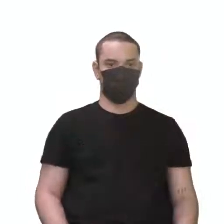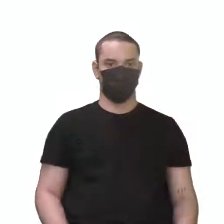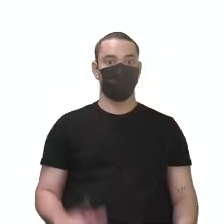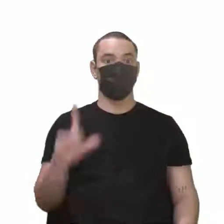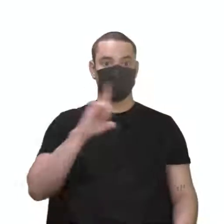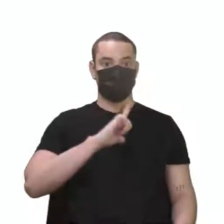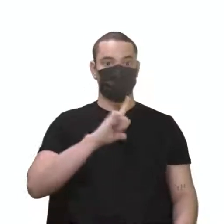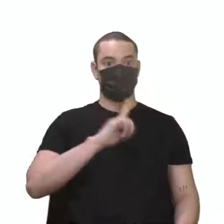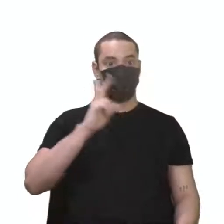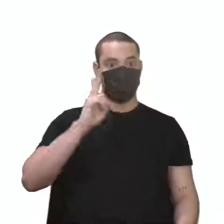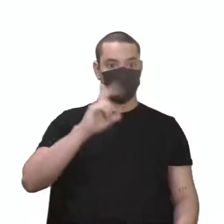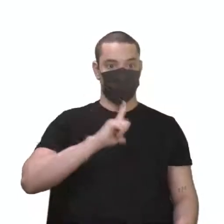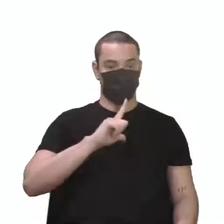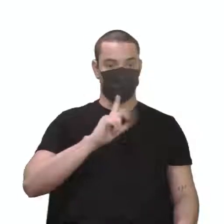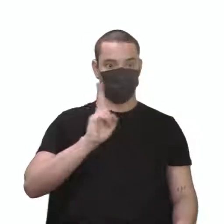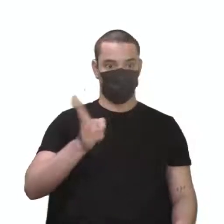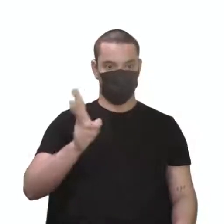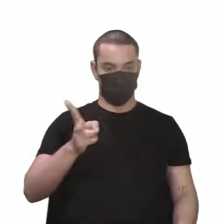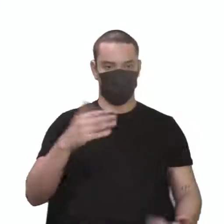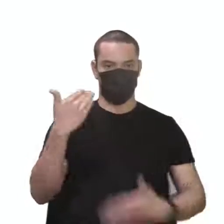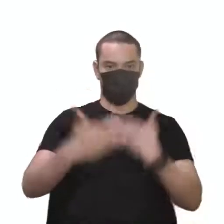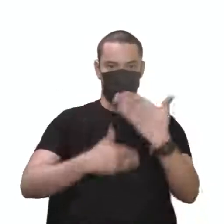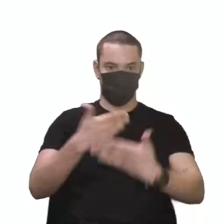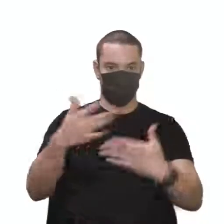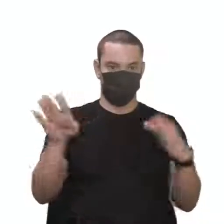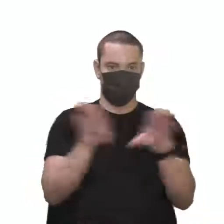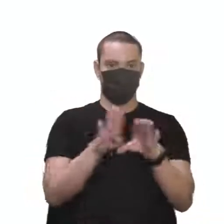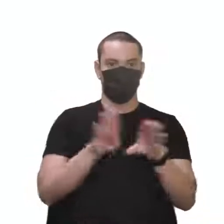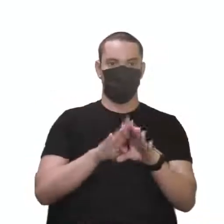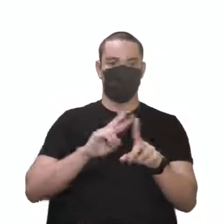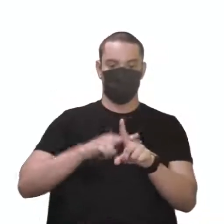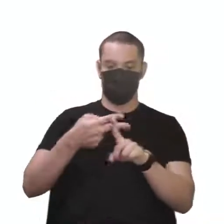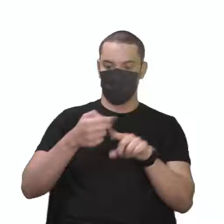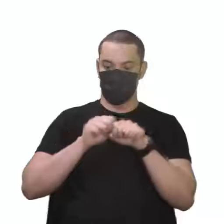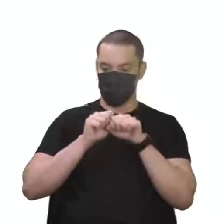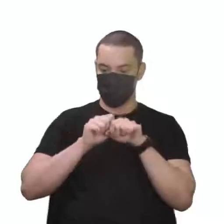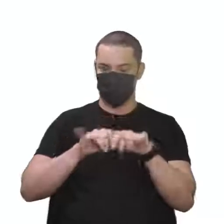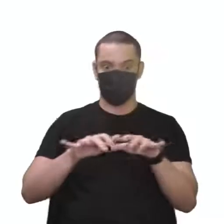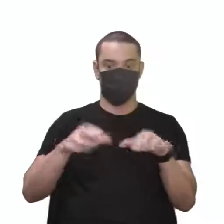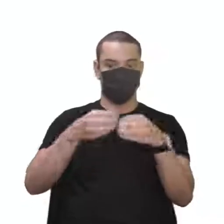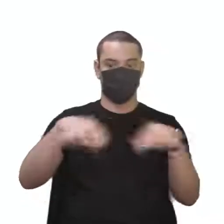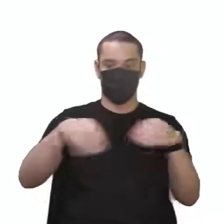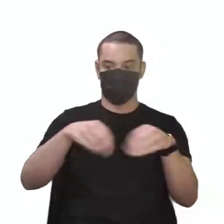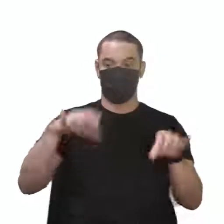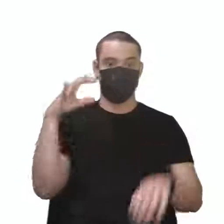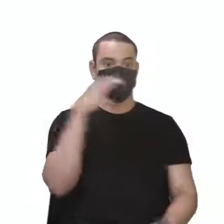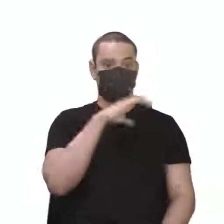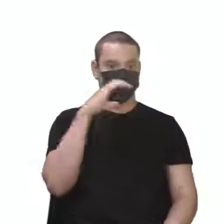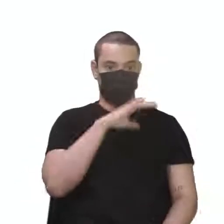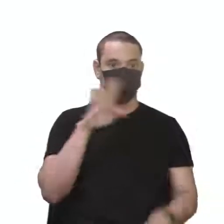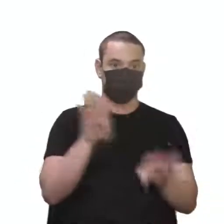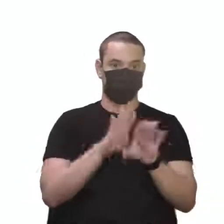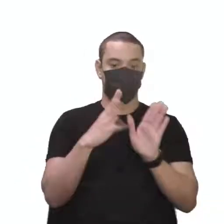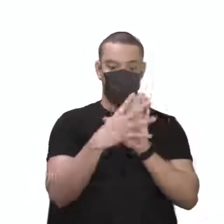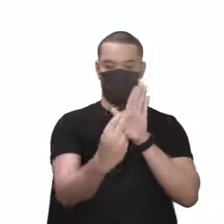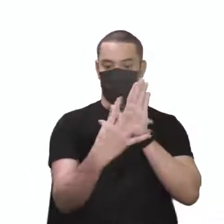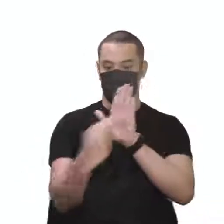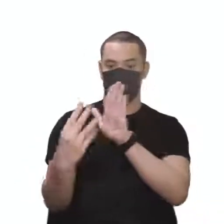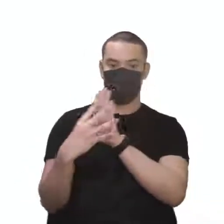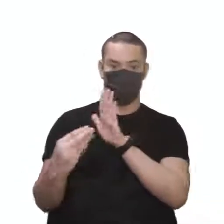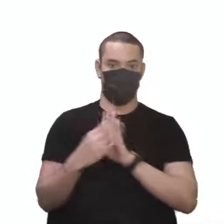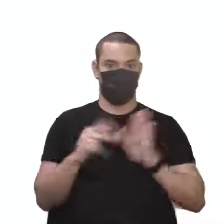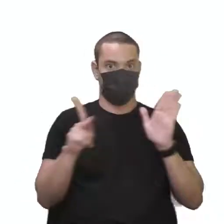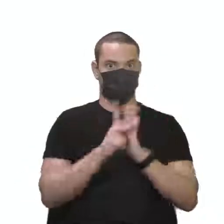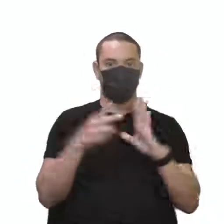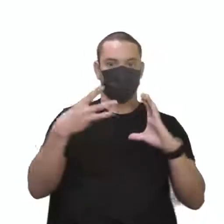sofre o mesmo processo, como a gente acabou de falar, além de se multiplicar a cada divisão celular, passando uma cópia para cada